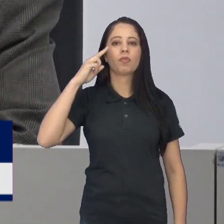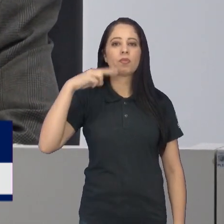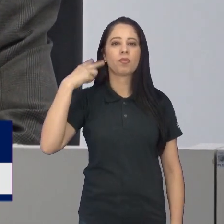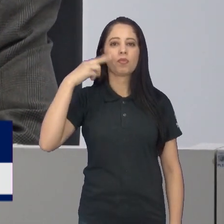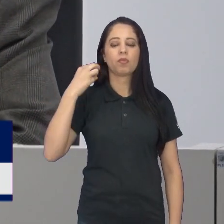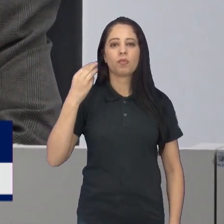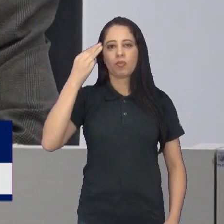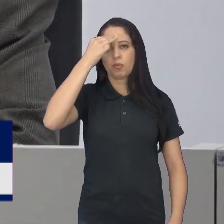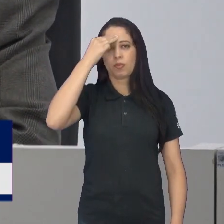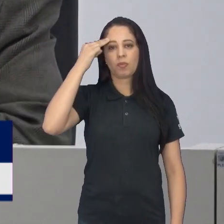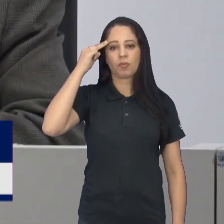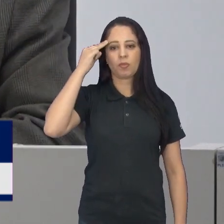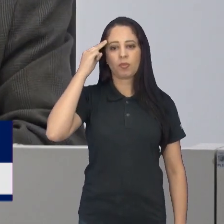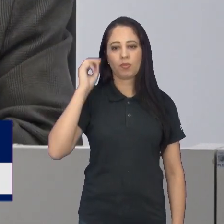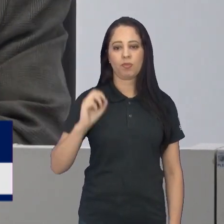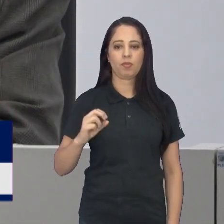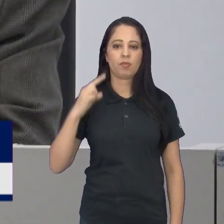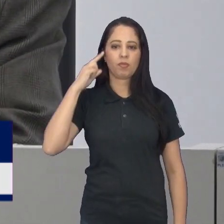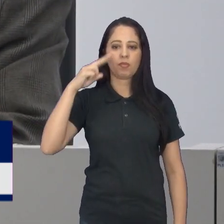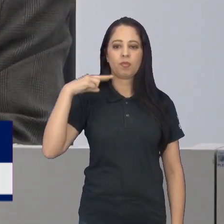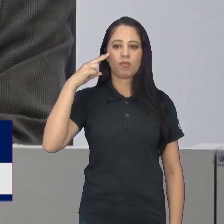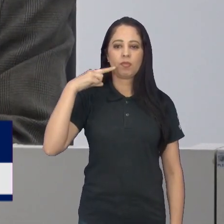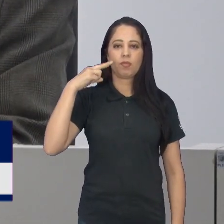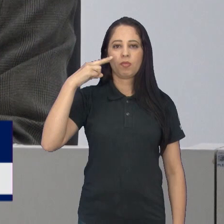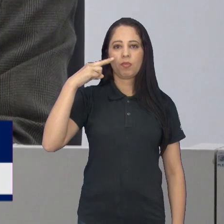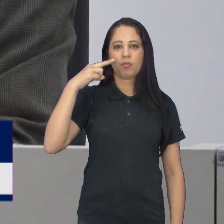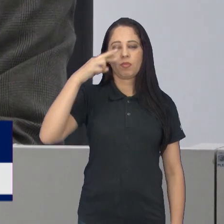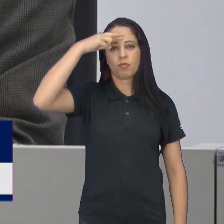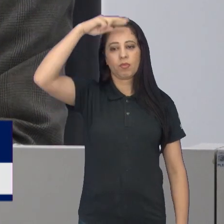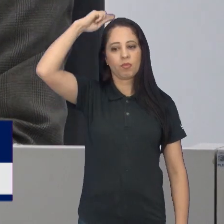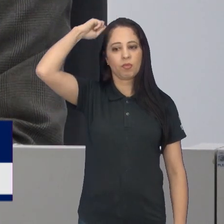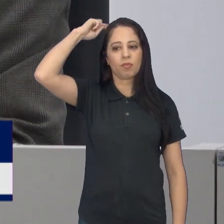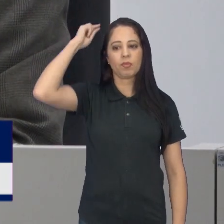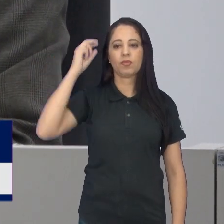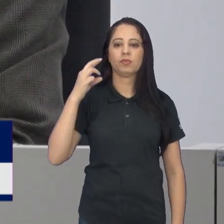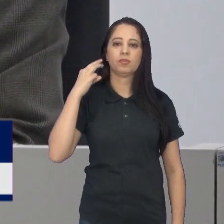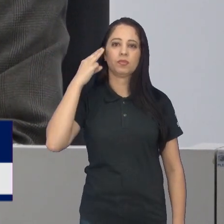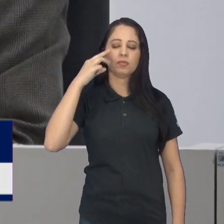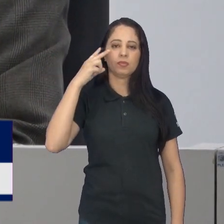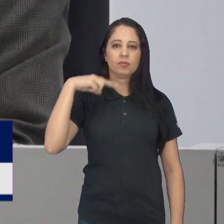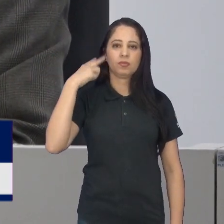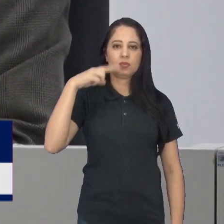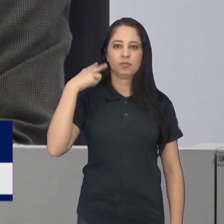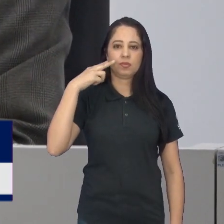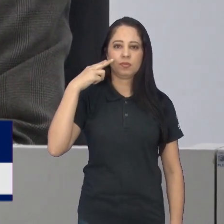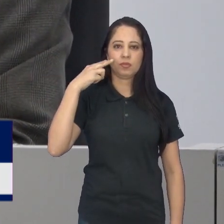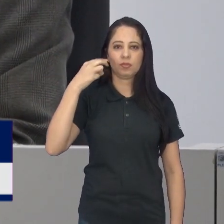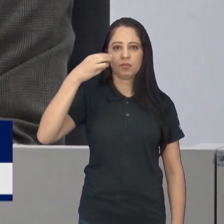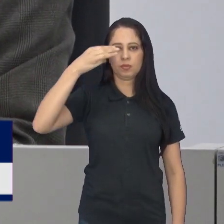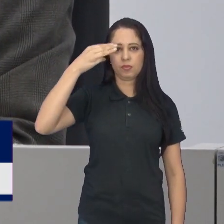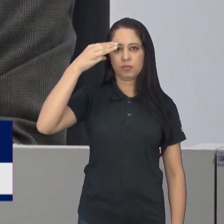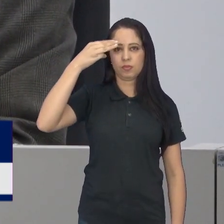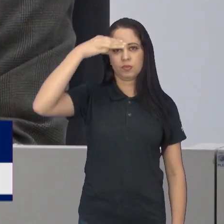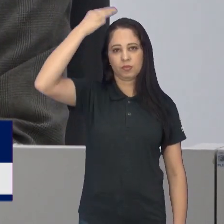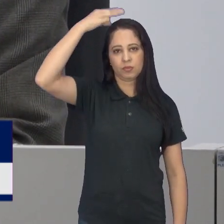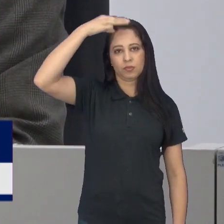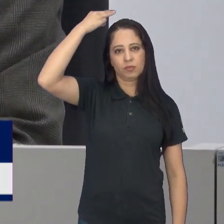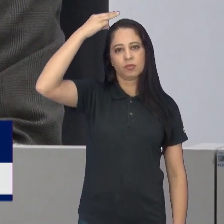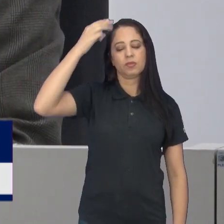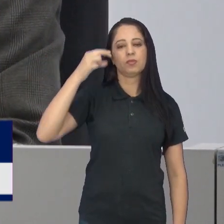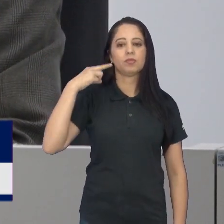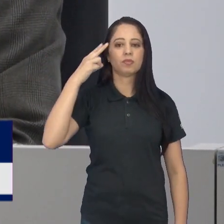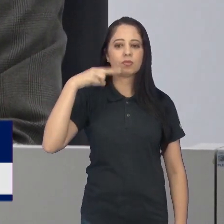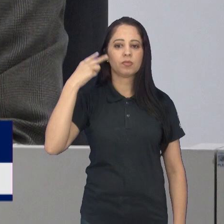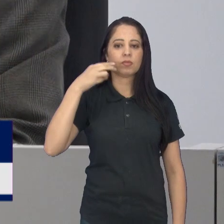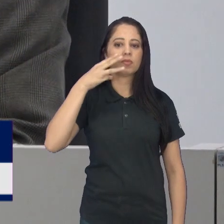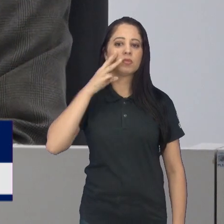vereador Marcelo Garcia, vereador Robertinho da Padaria, vereador Milton Vieira Filho,